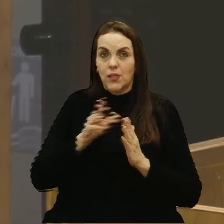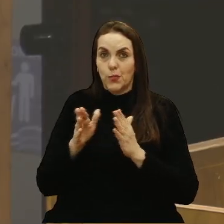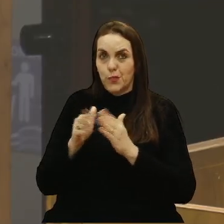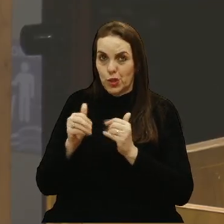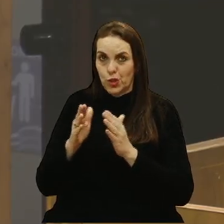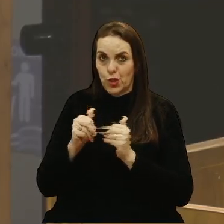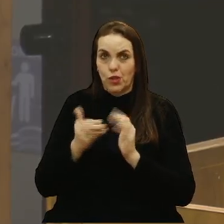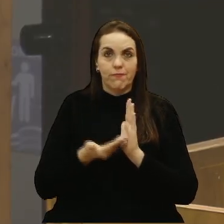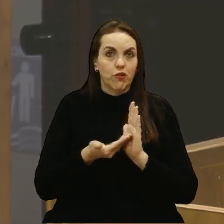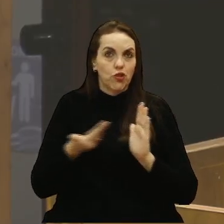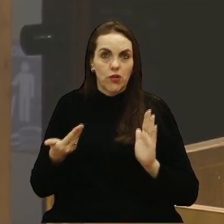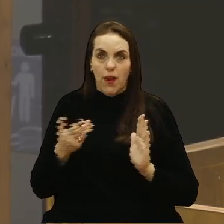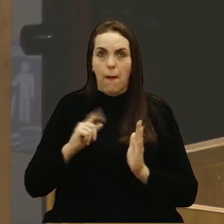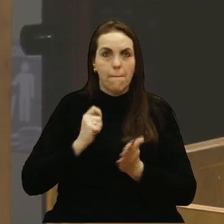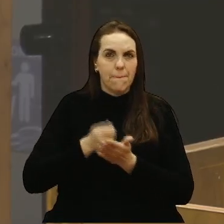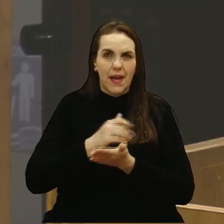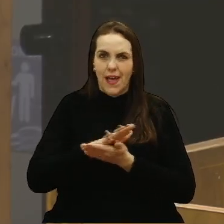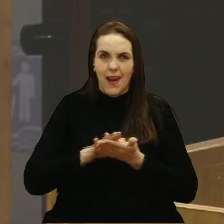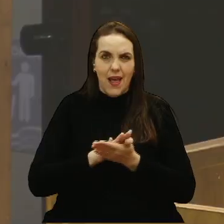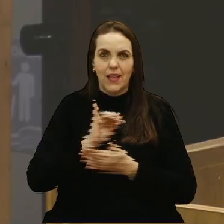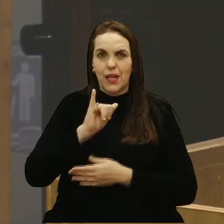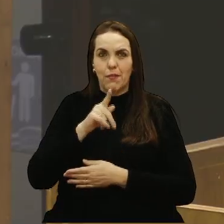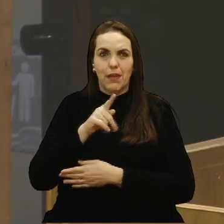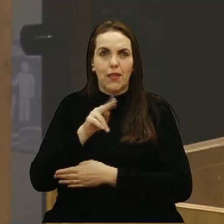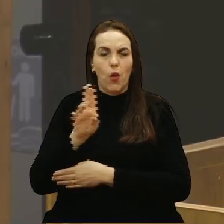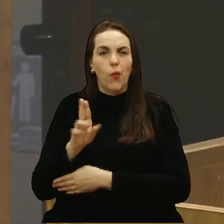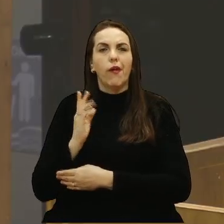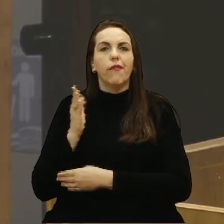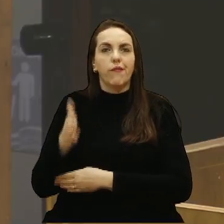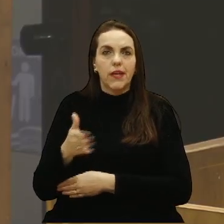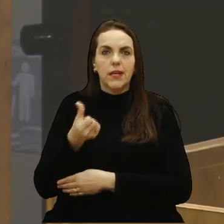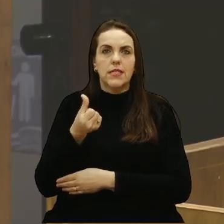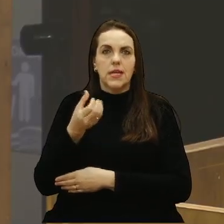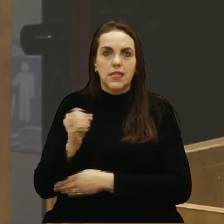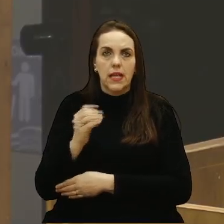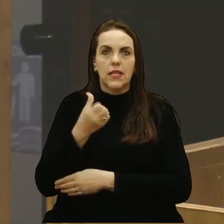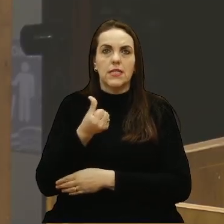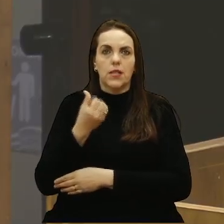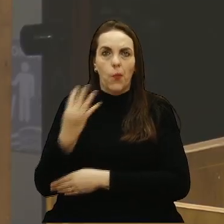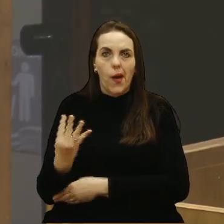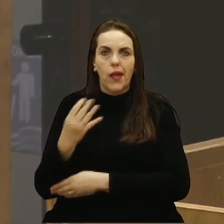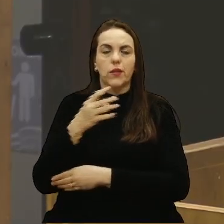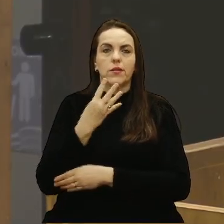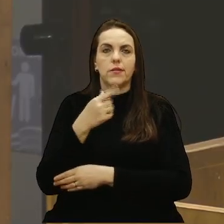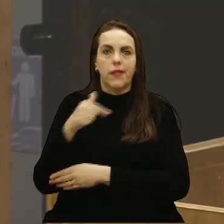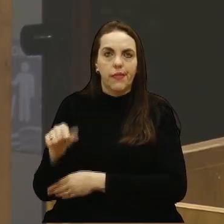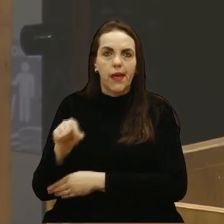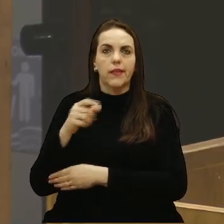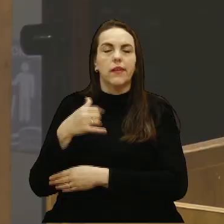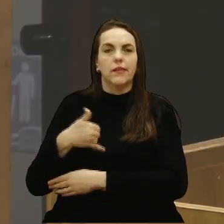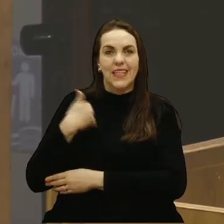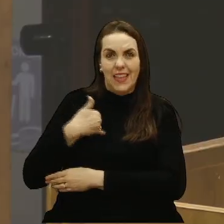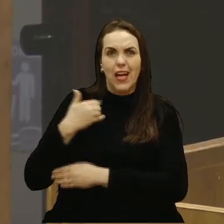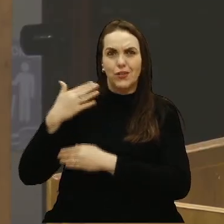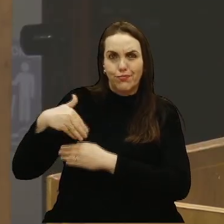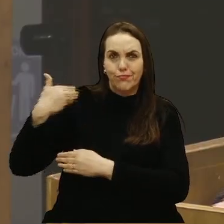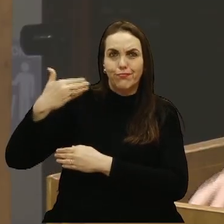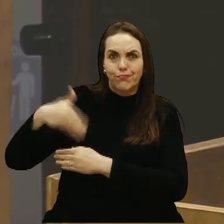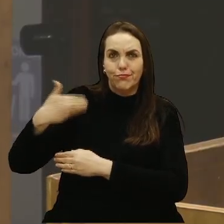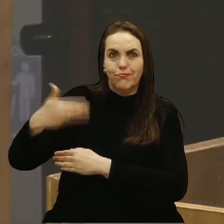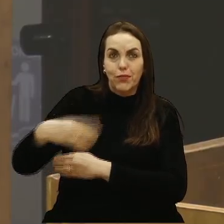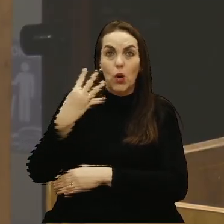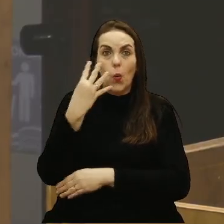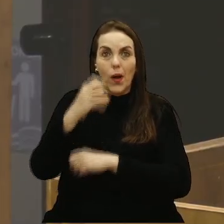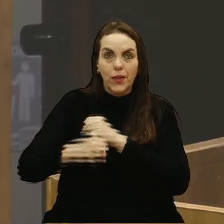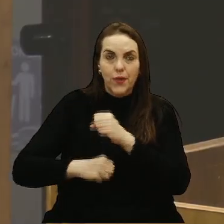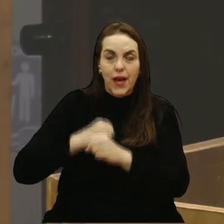desde 97 ela tinha que vir, ela vinha aí aos 60 anos, aos 64, aos 68, aos 72, aos 76, e o